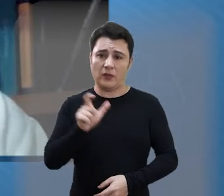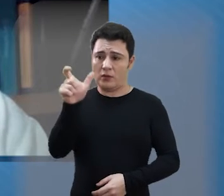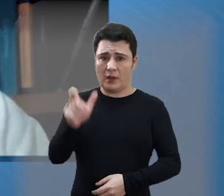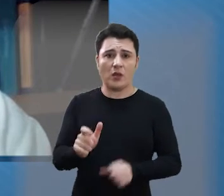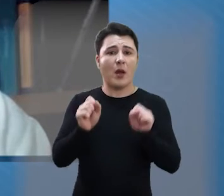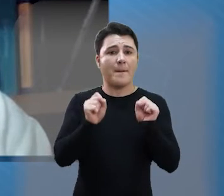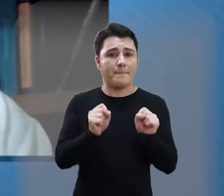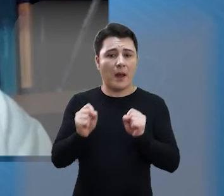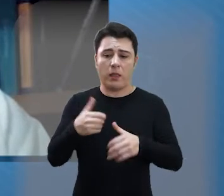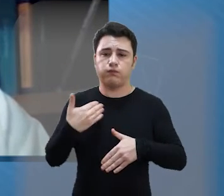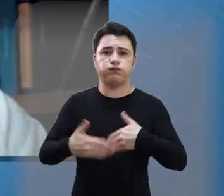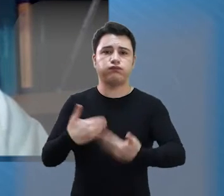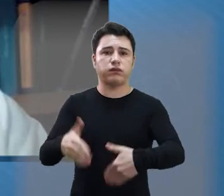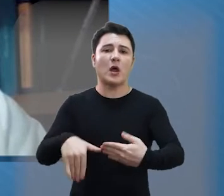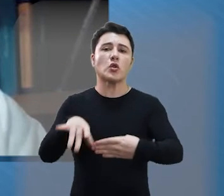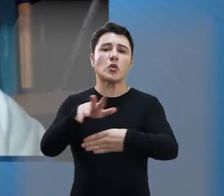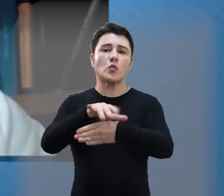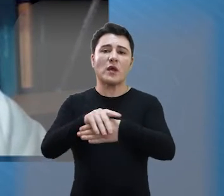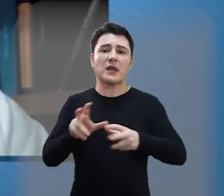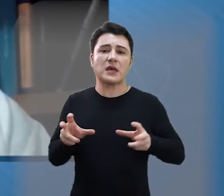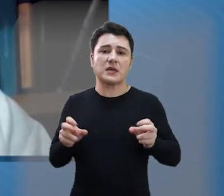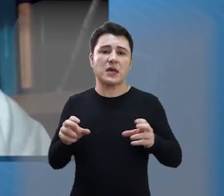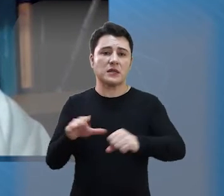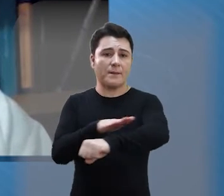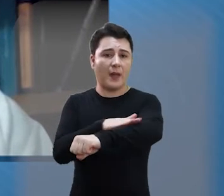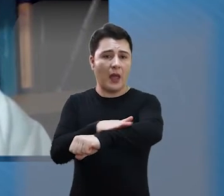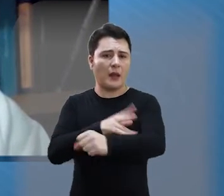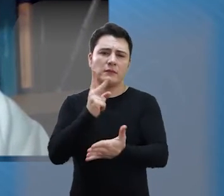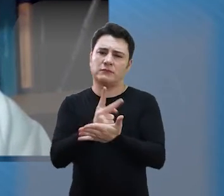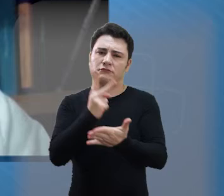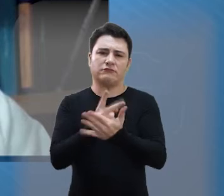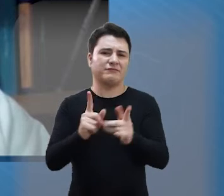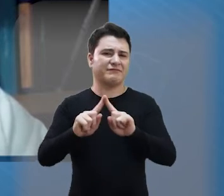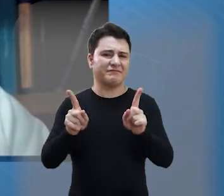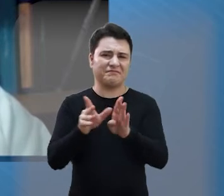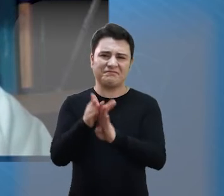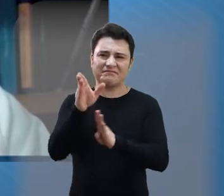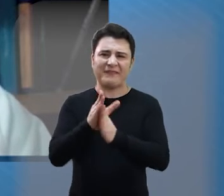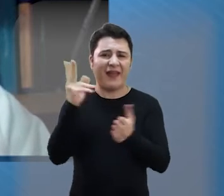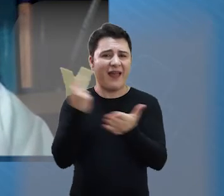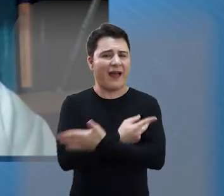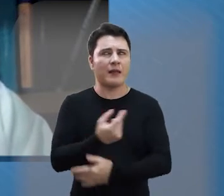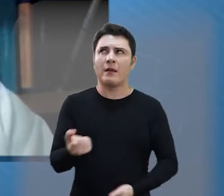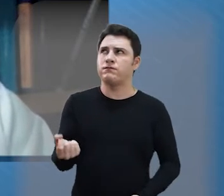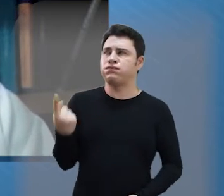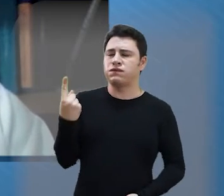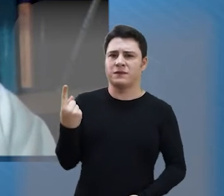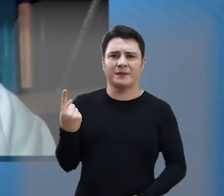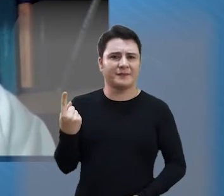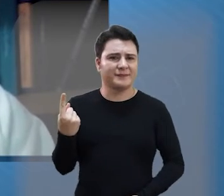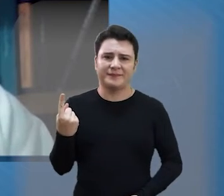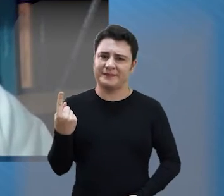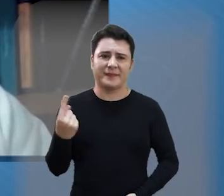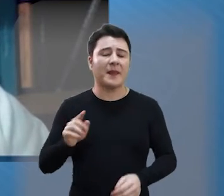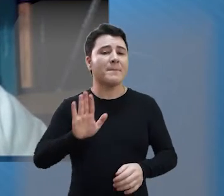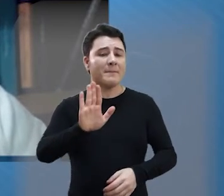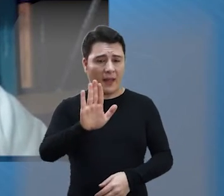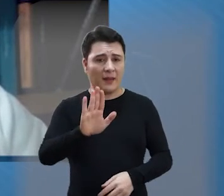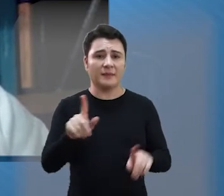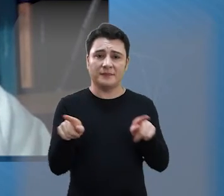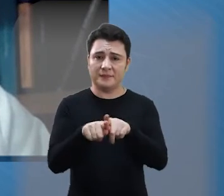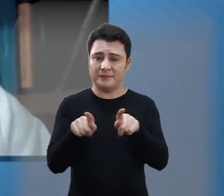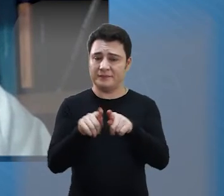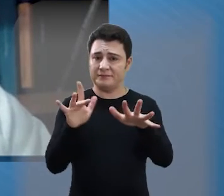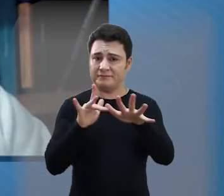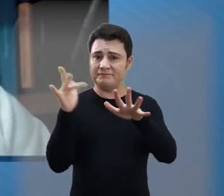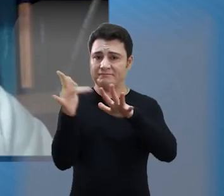pacientes com predisposição a câncer de pele, a mesma história. Então, assim, a orientação é absurda, mas